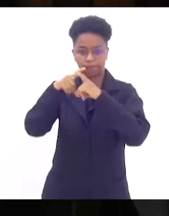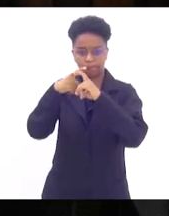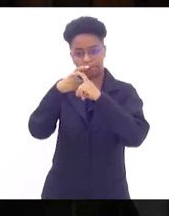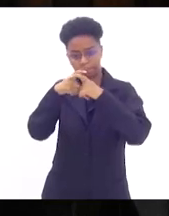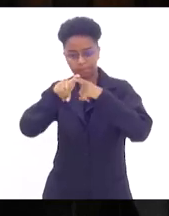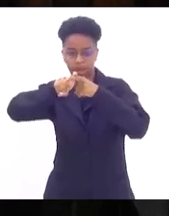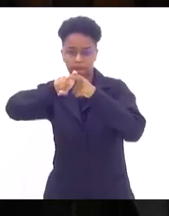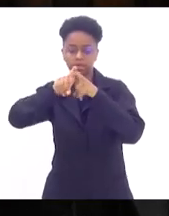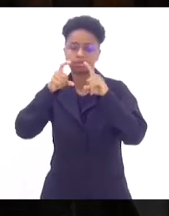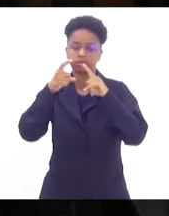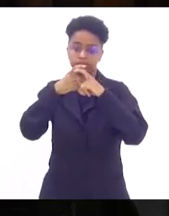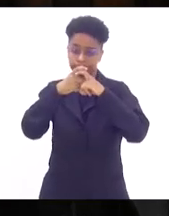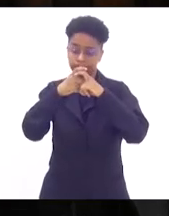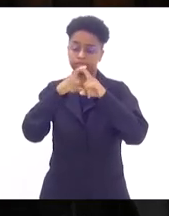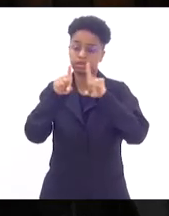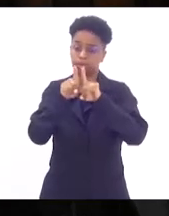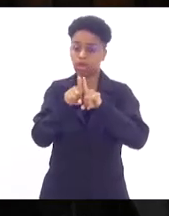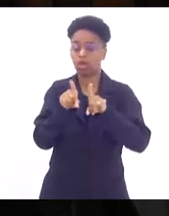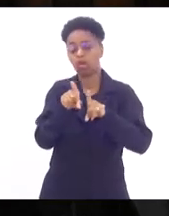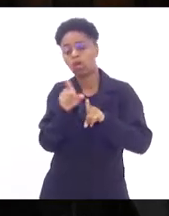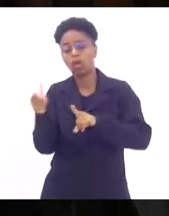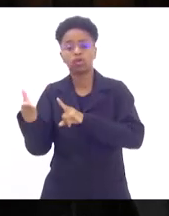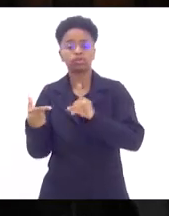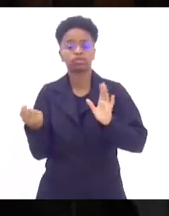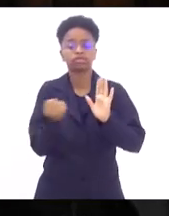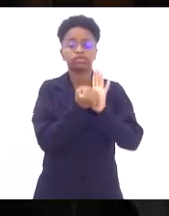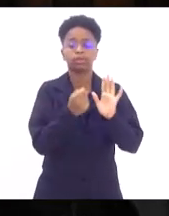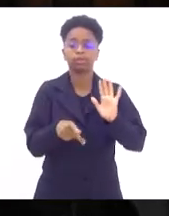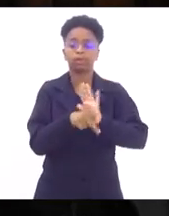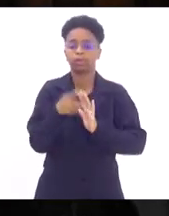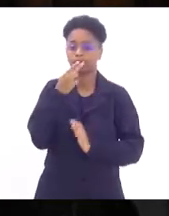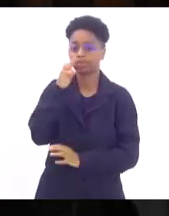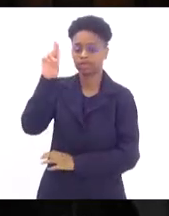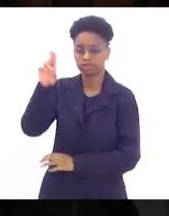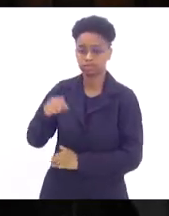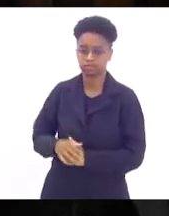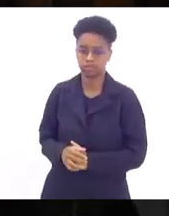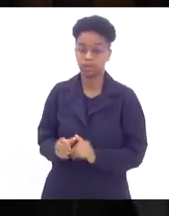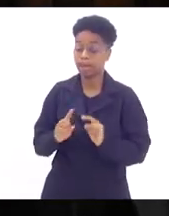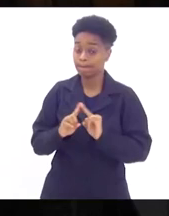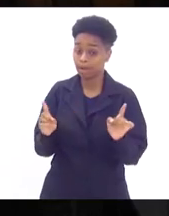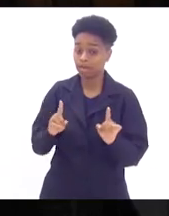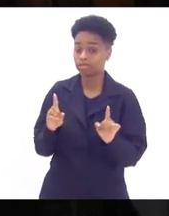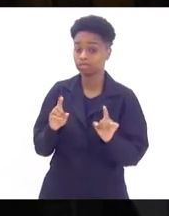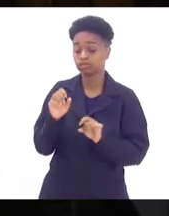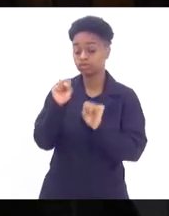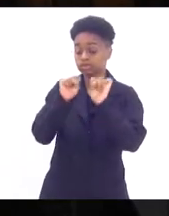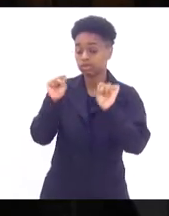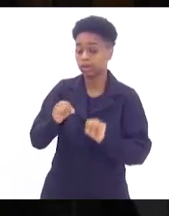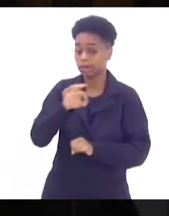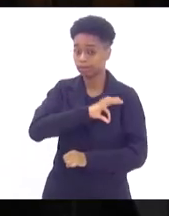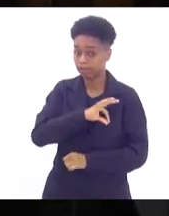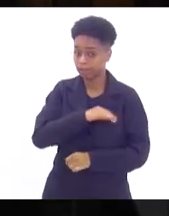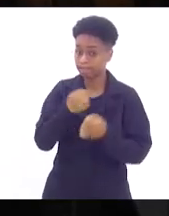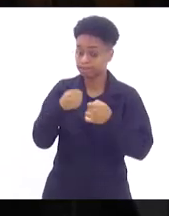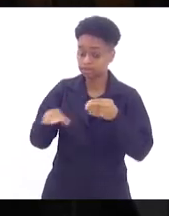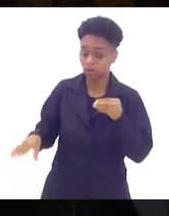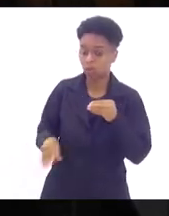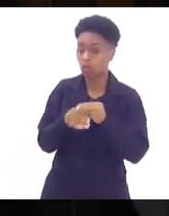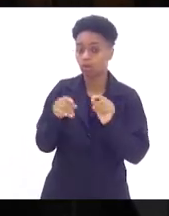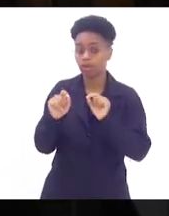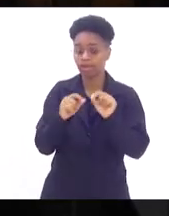do Nazismo mas esse trabalho de inteligência da polícia ele tem que ser complementar